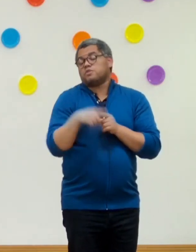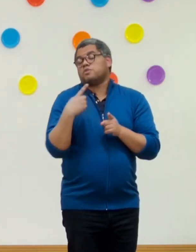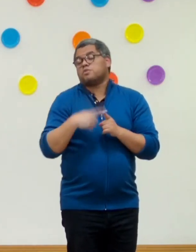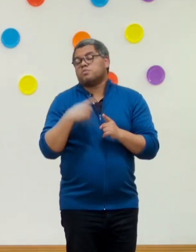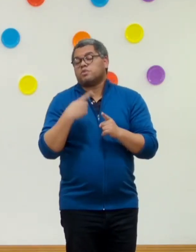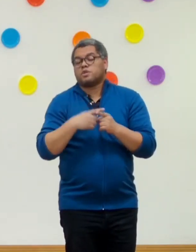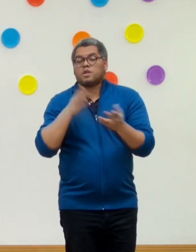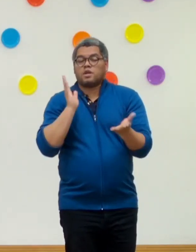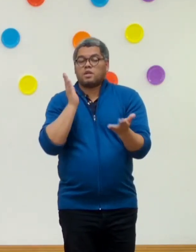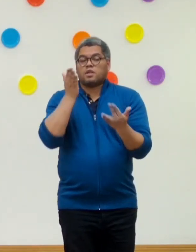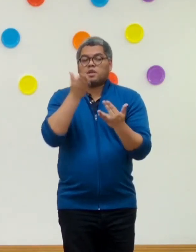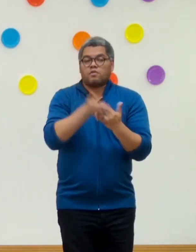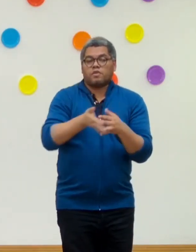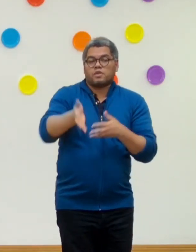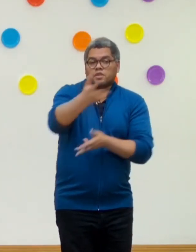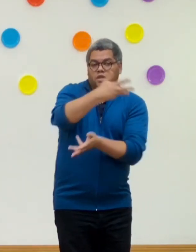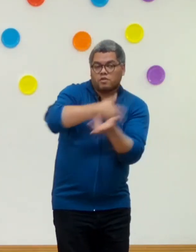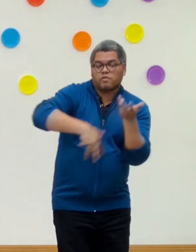de 1960.